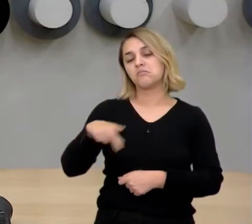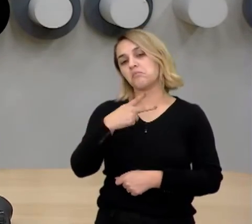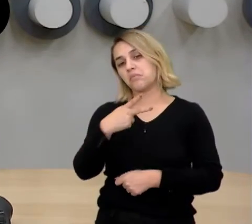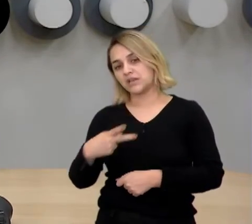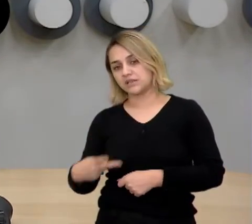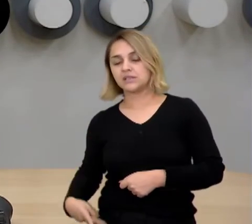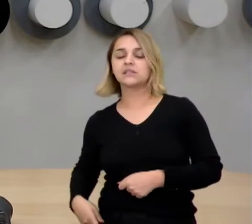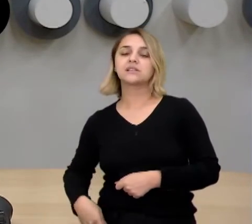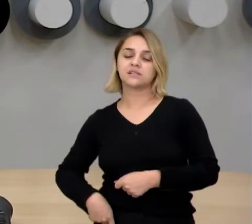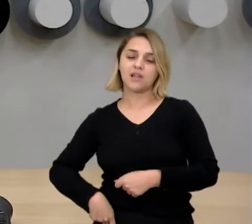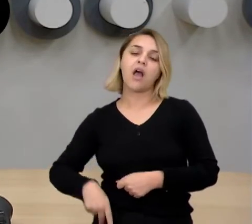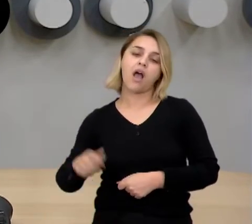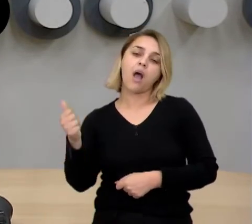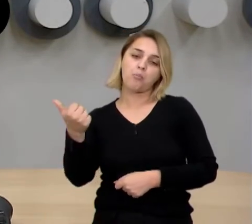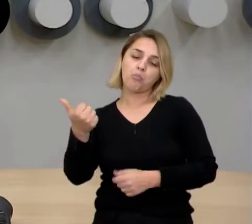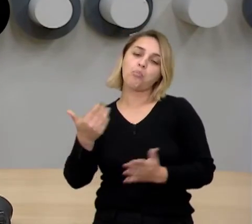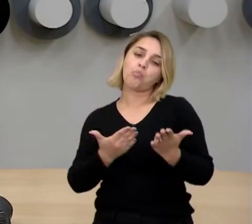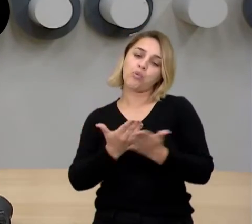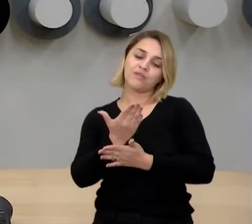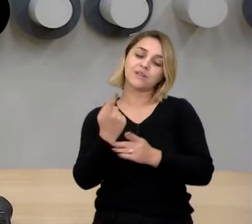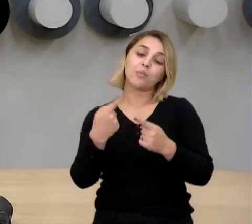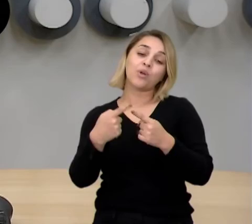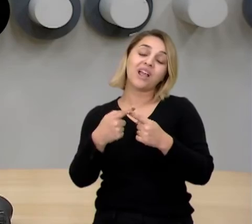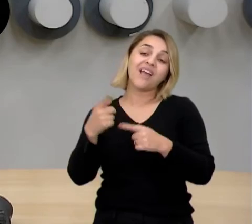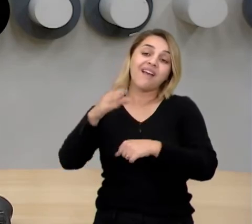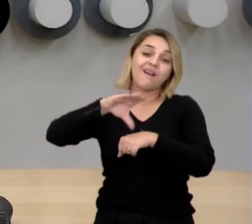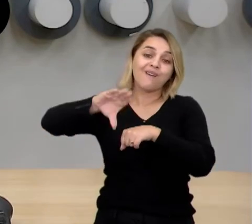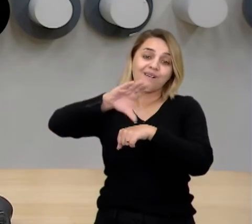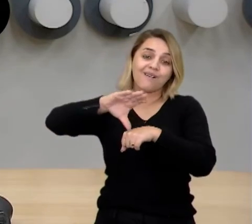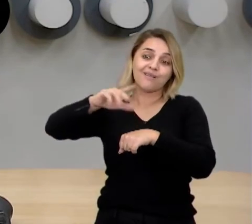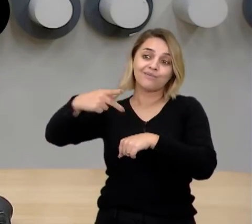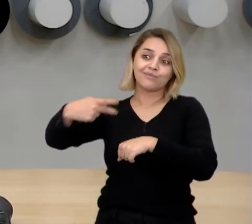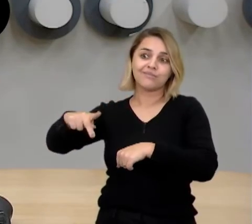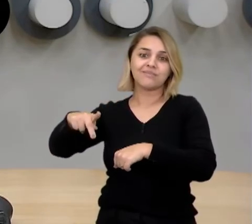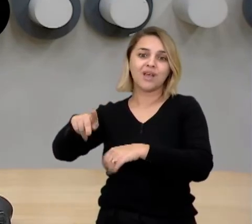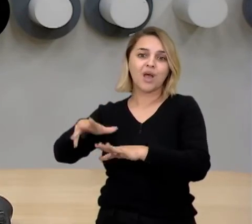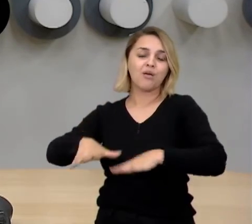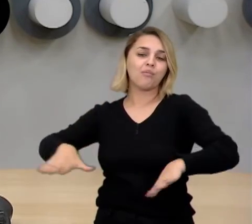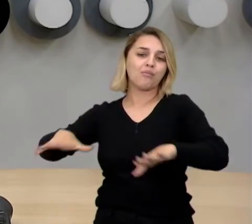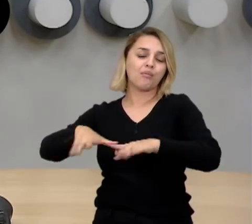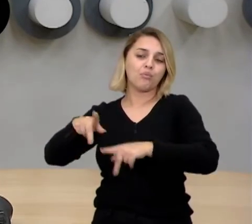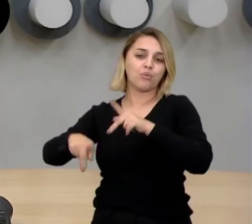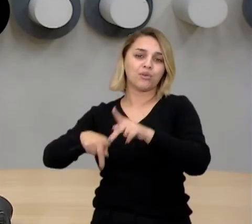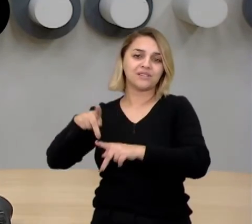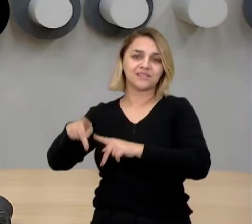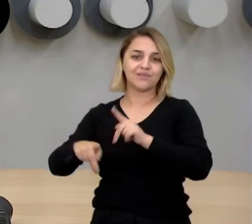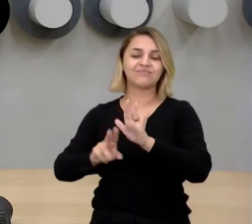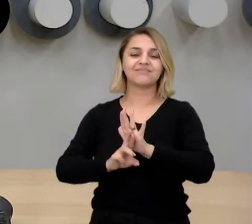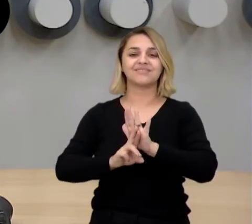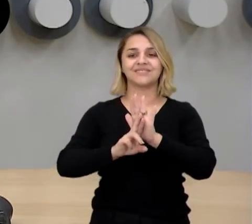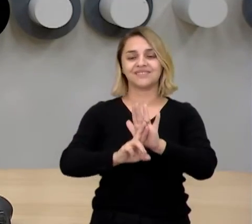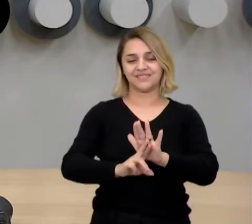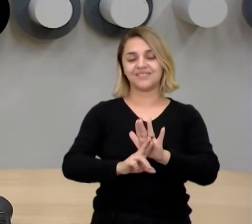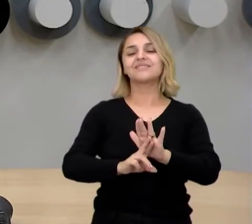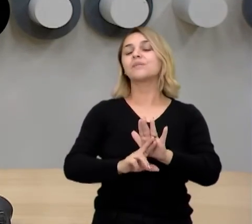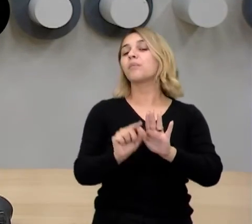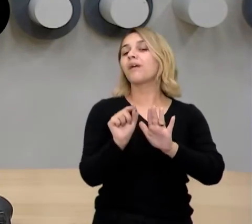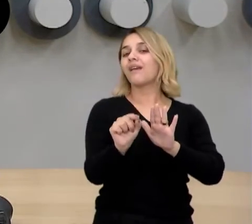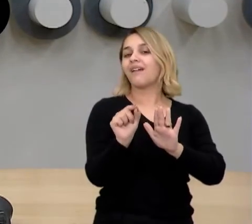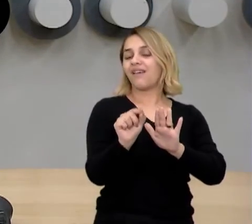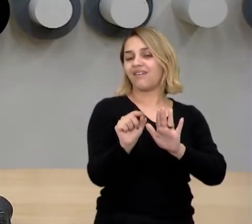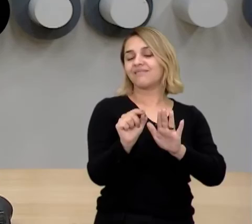a Constituição é competência do povo, né? E os representantes eleitos do povo são